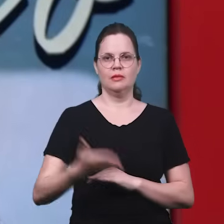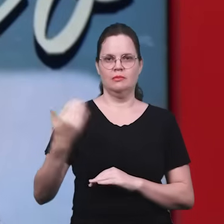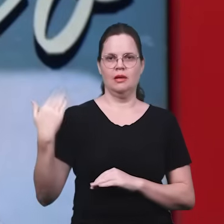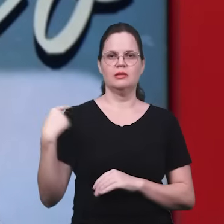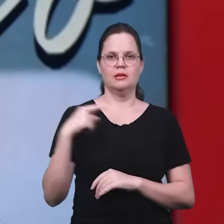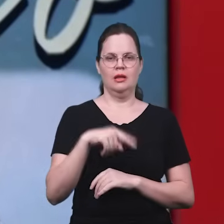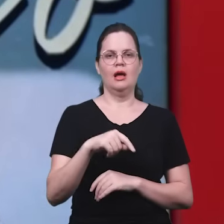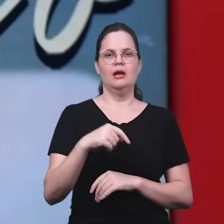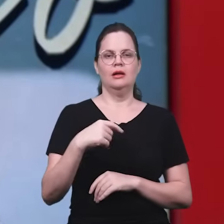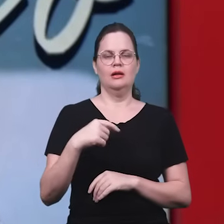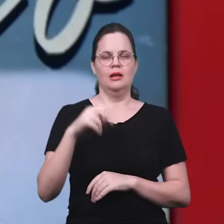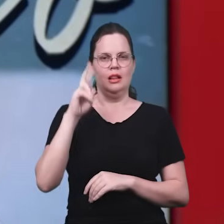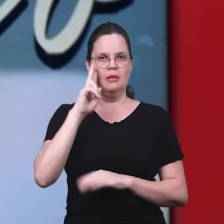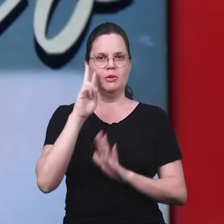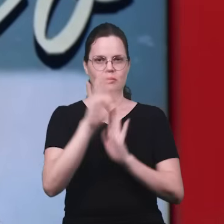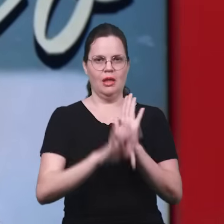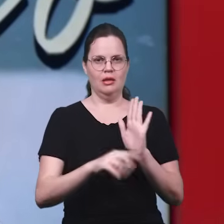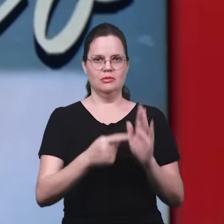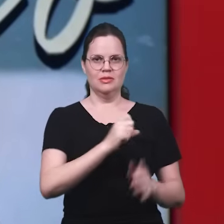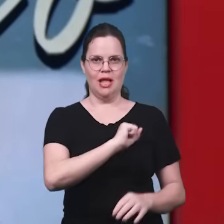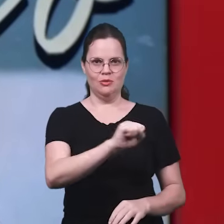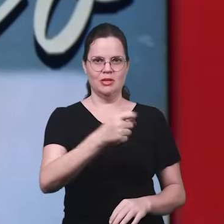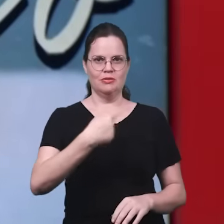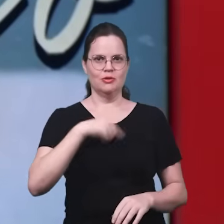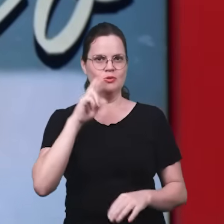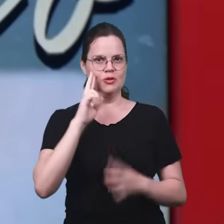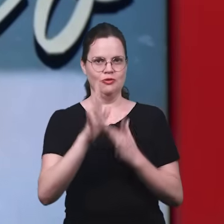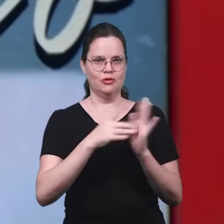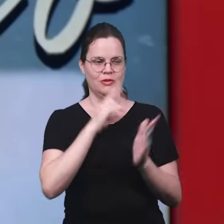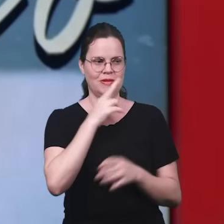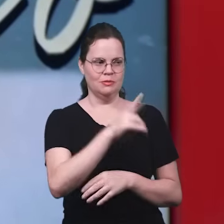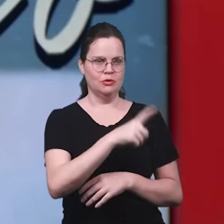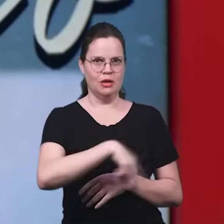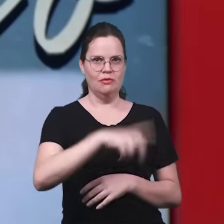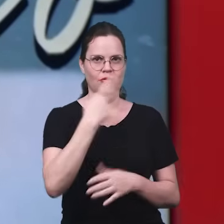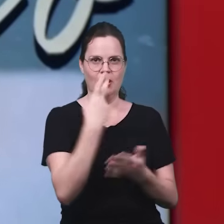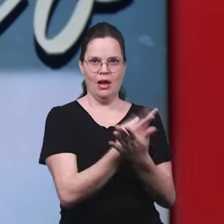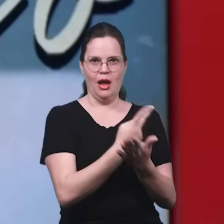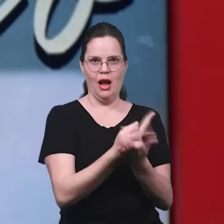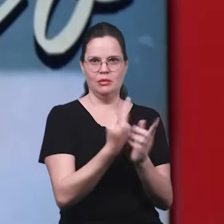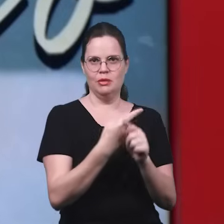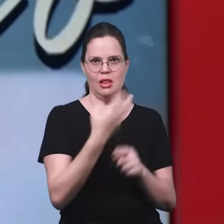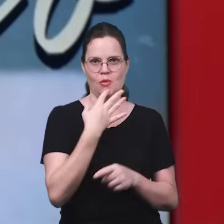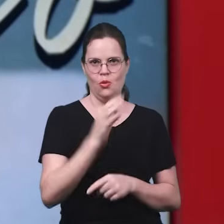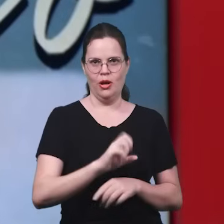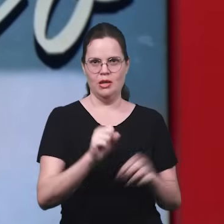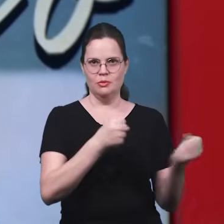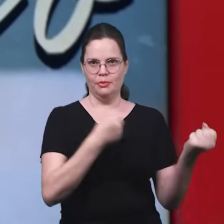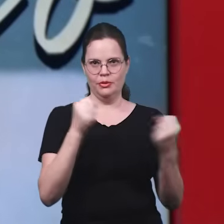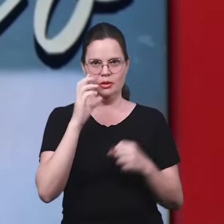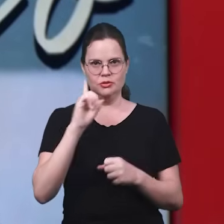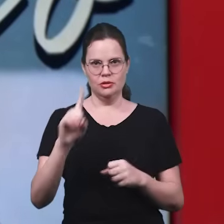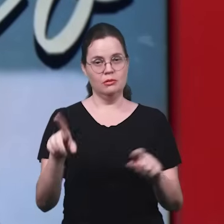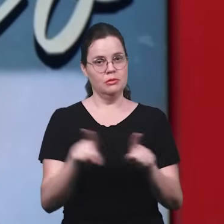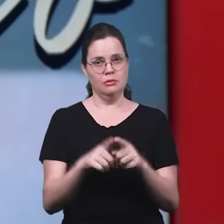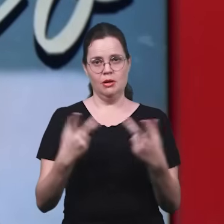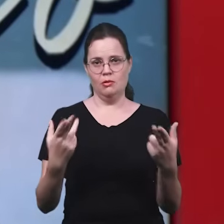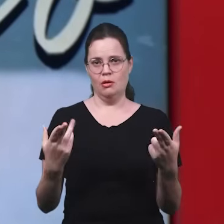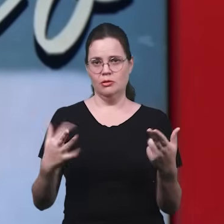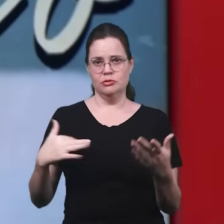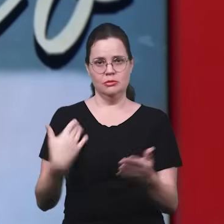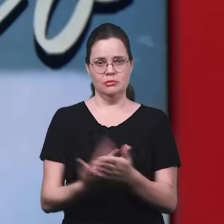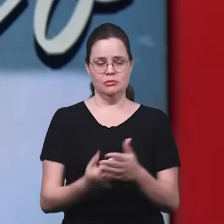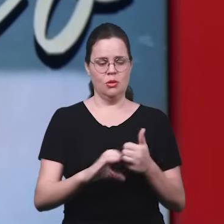né, no texto que nós lemos, né? Errais não conhecendo as Escrituras nem o poder de Deus. E hoje a situação se repete, porque